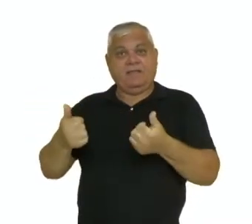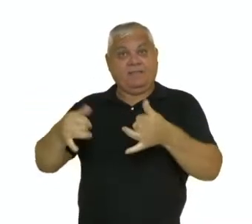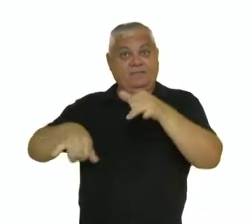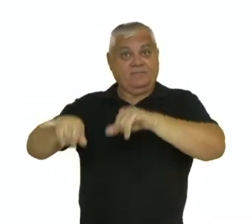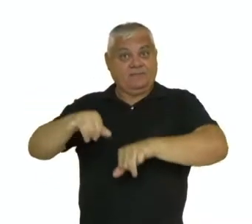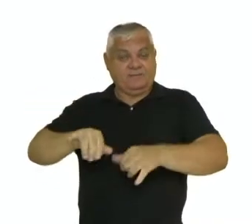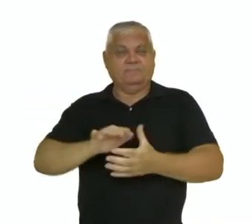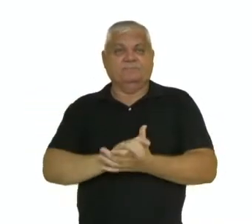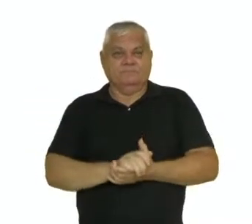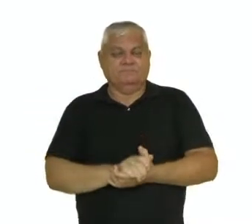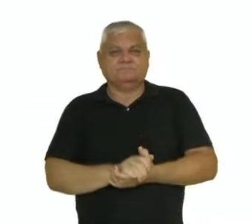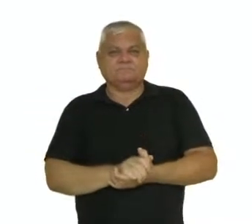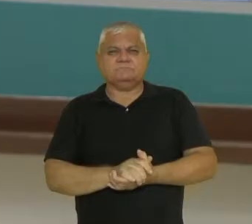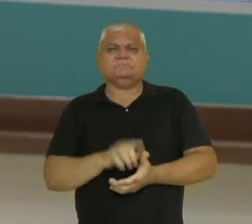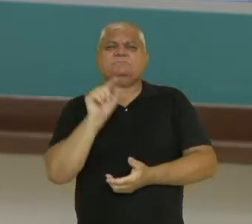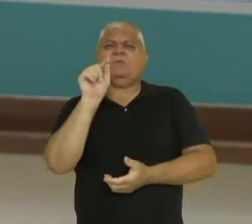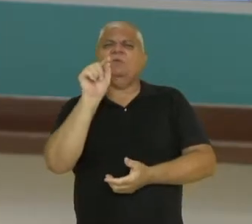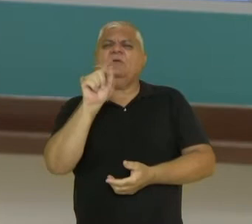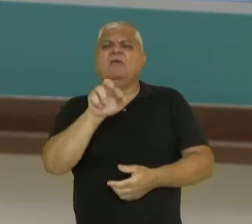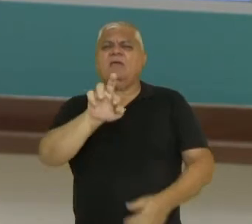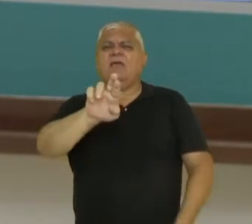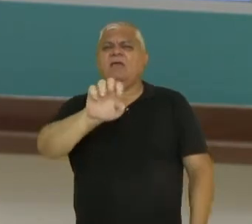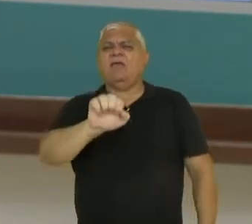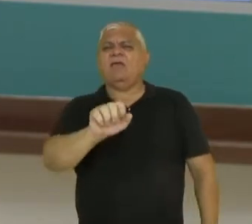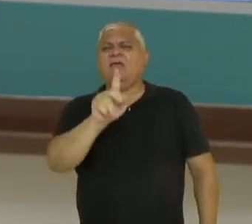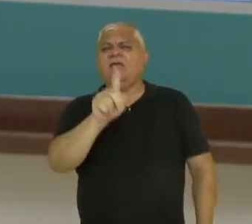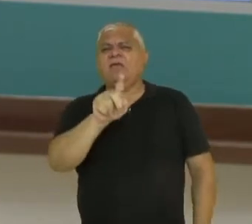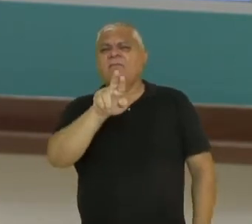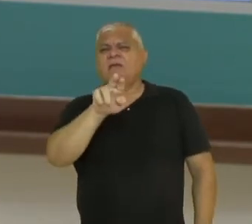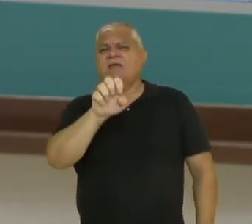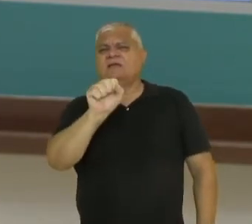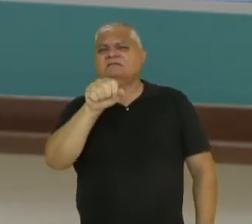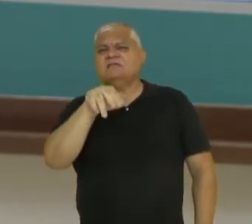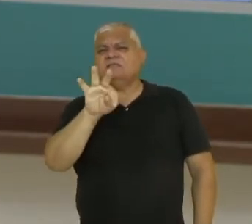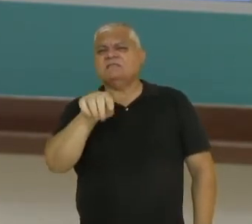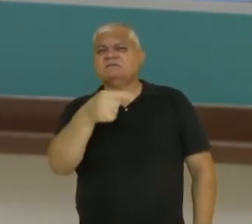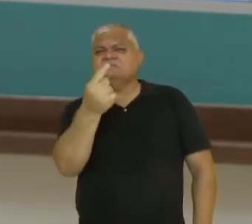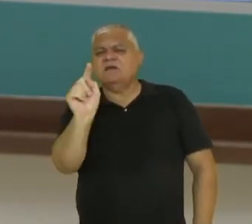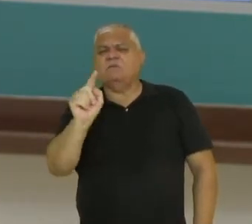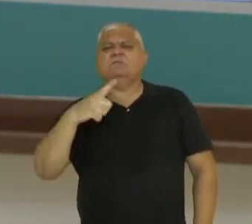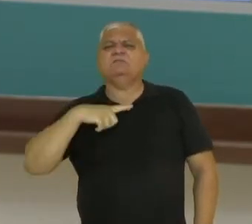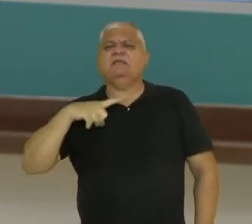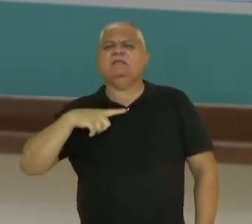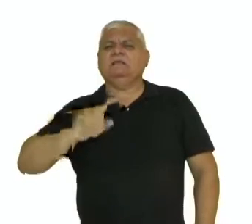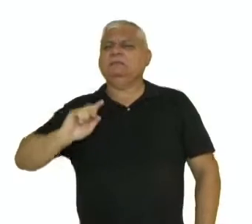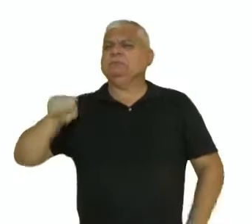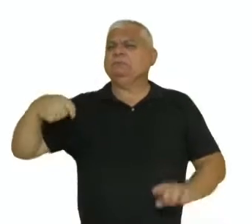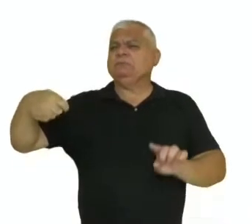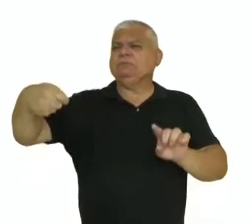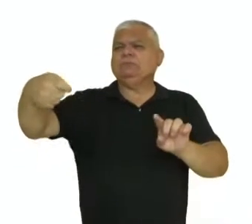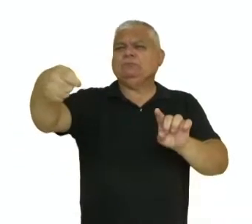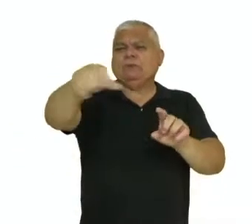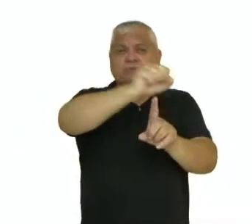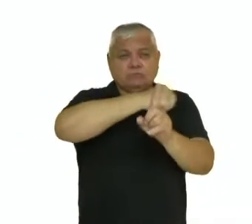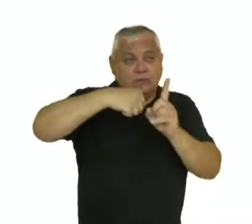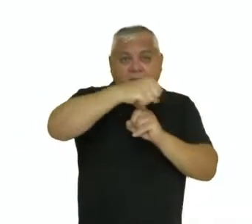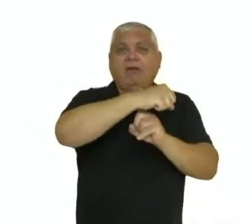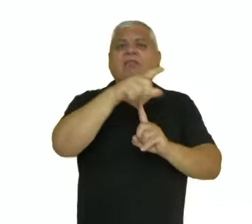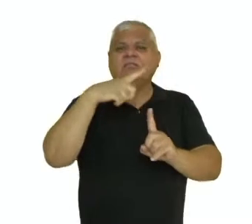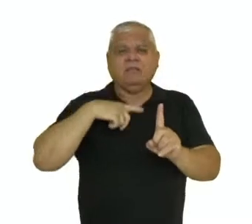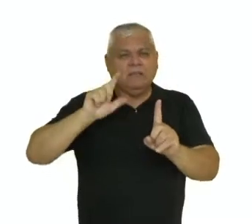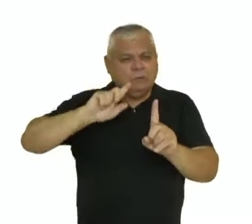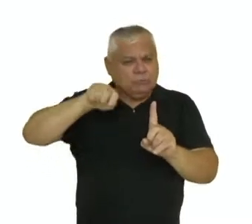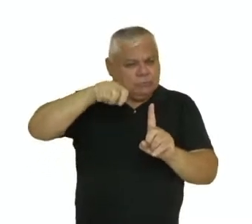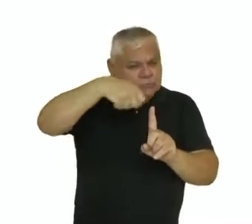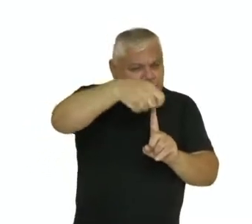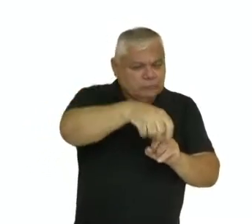Então, vamos falar um pouquinho do que são representações. Então, as representações estão em todas as áreas da sociedade. Pois é, por meio